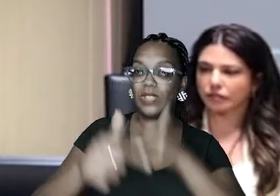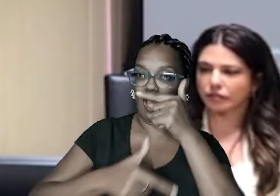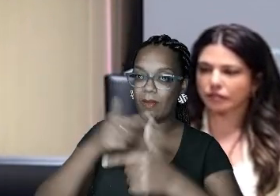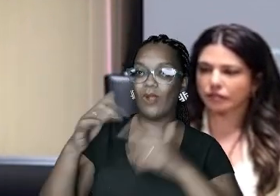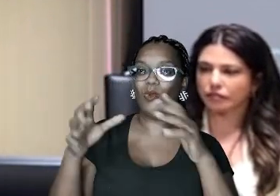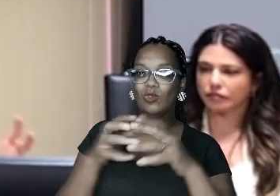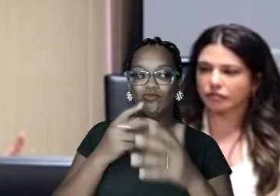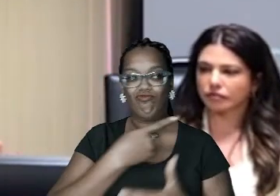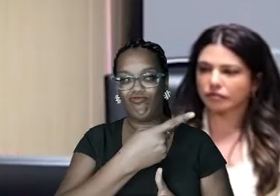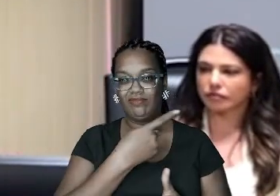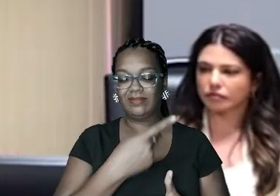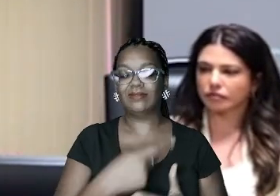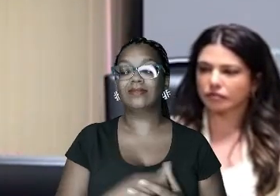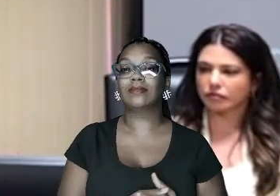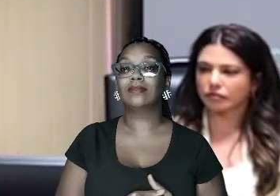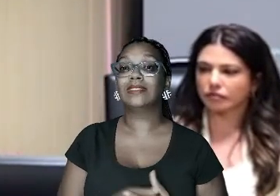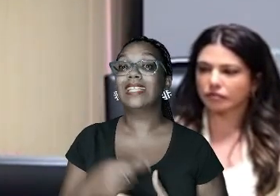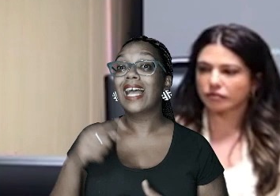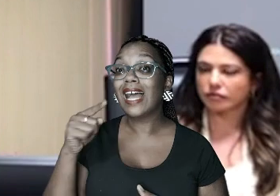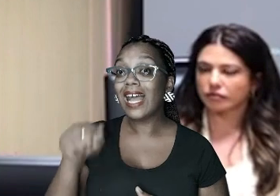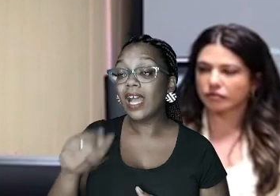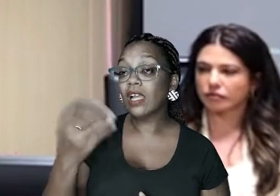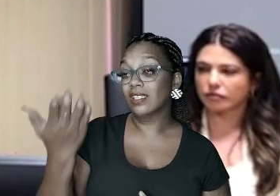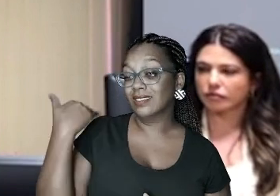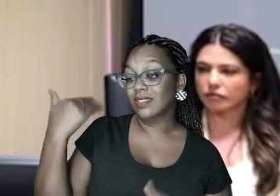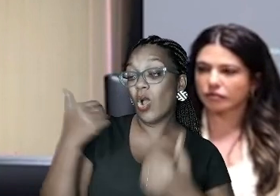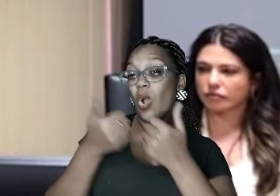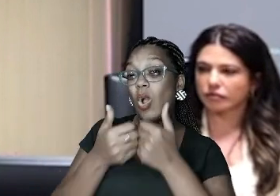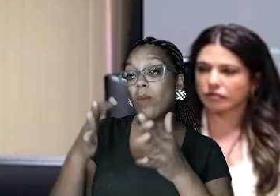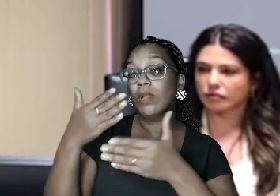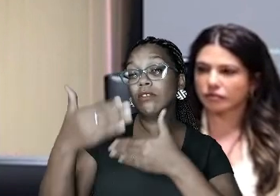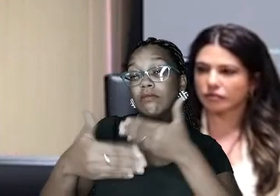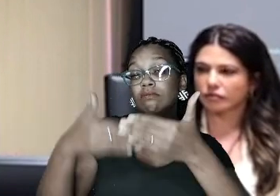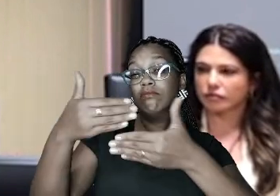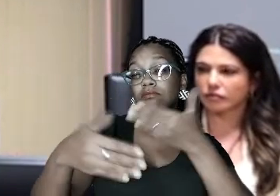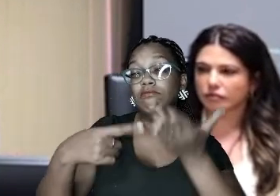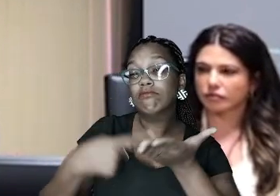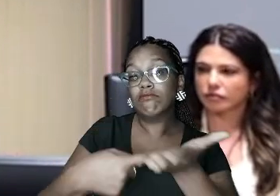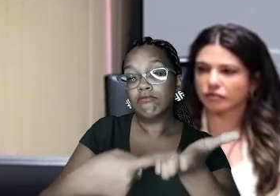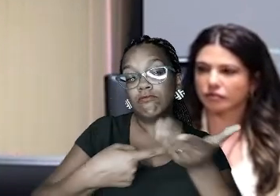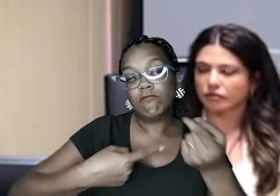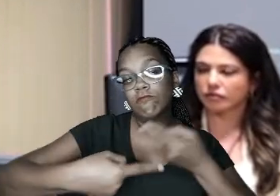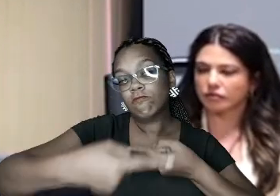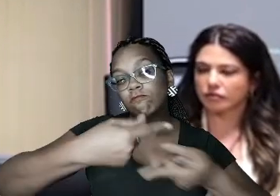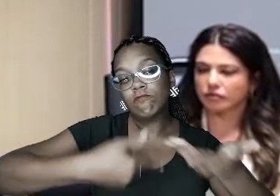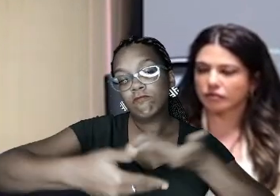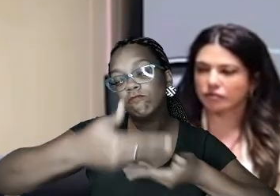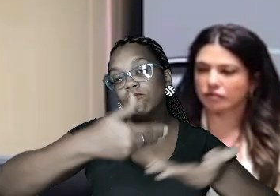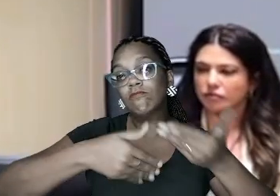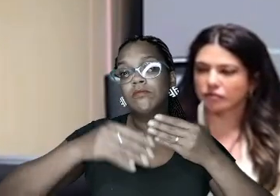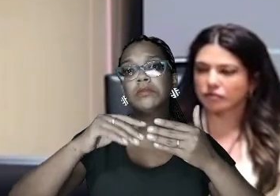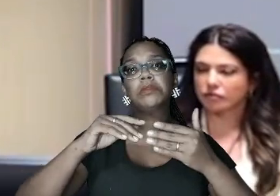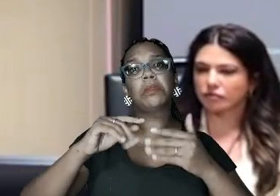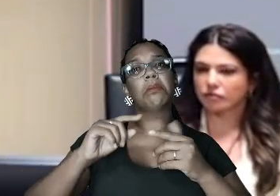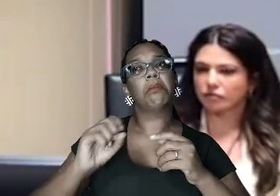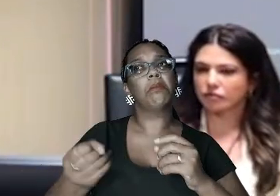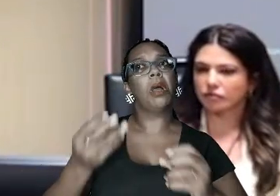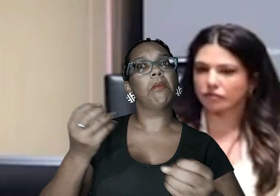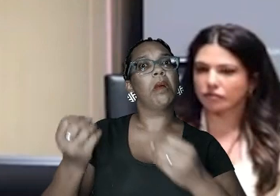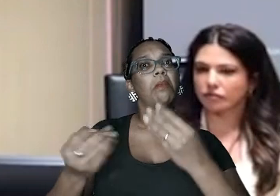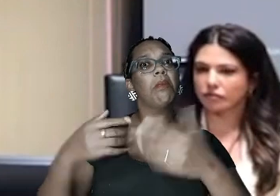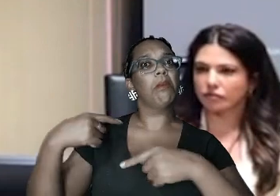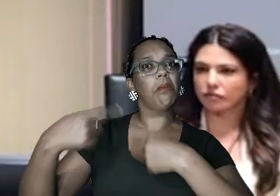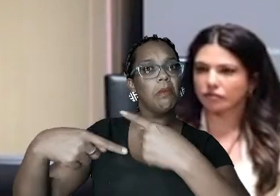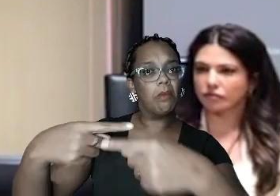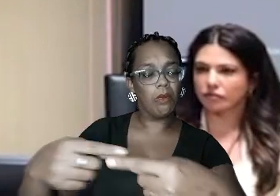inside trade né decorrente desse trabalho conjunto na verdade ali a gente iniciou um processo de articulação é que